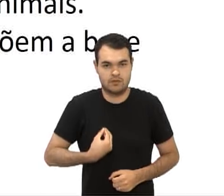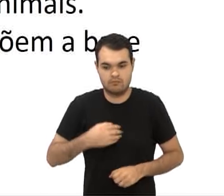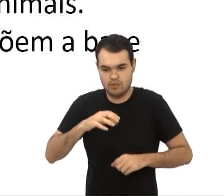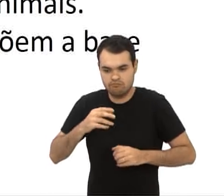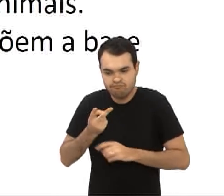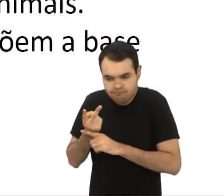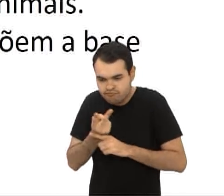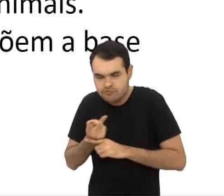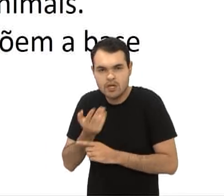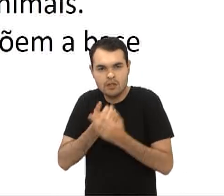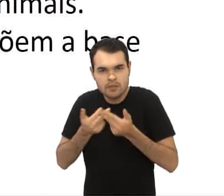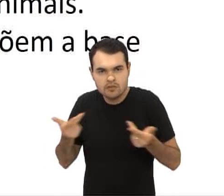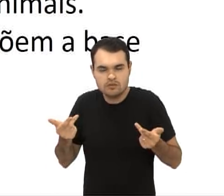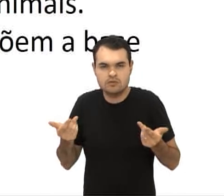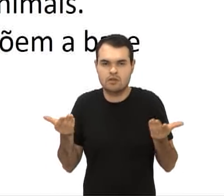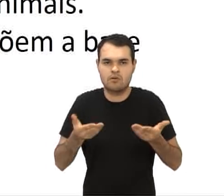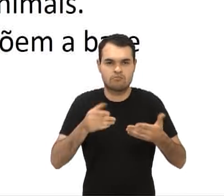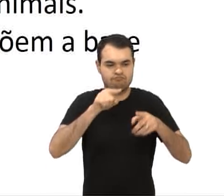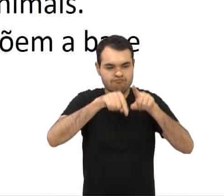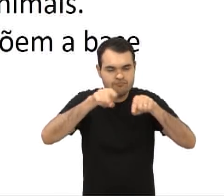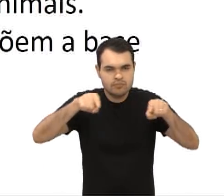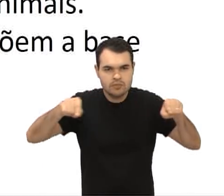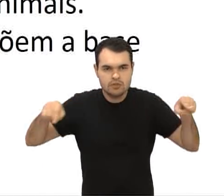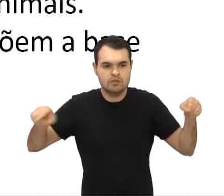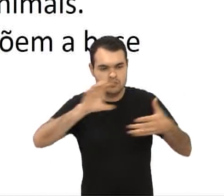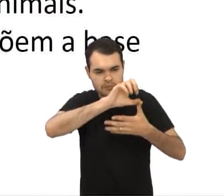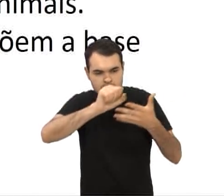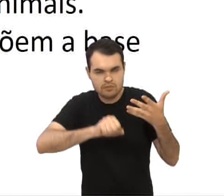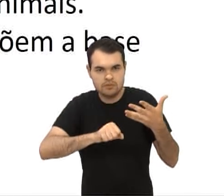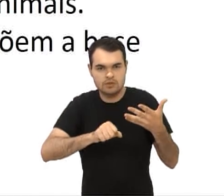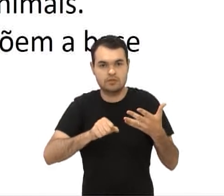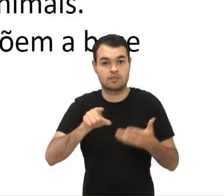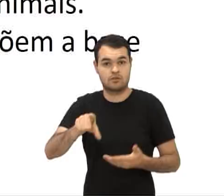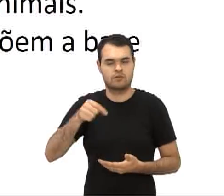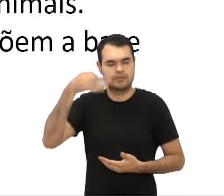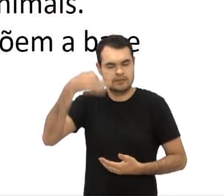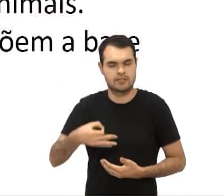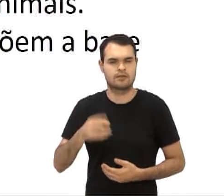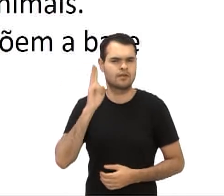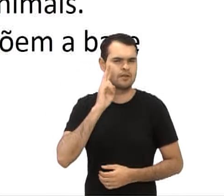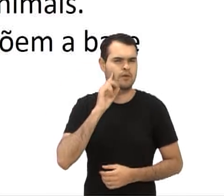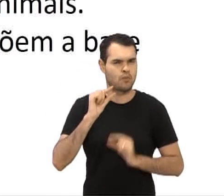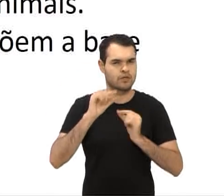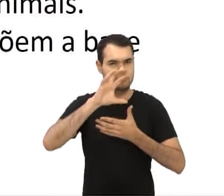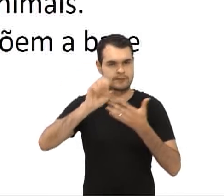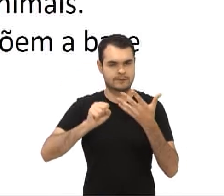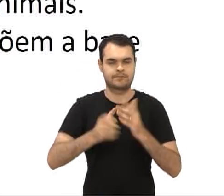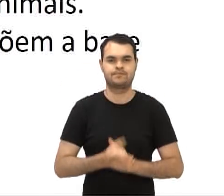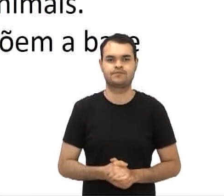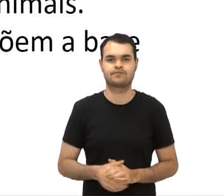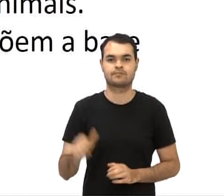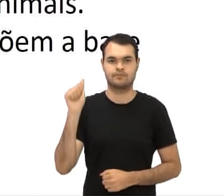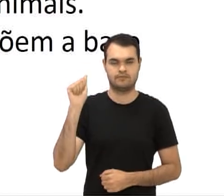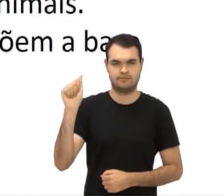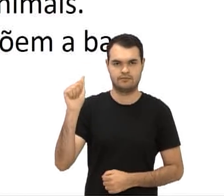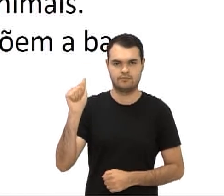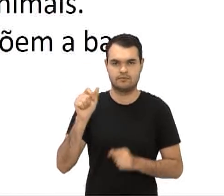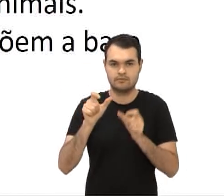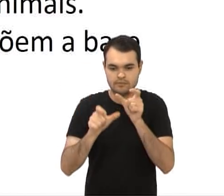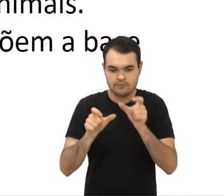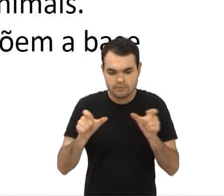níveis tróficos, assinale a alternativa correta. Vamos lembrar um pouquinho sobre a cadeia alimentar. Letra A. Os